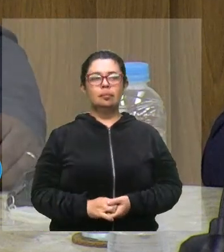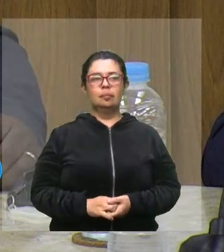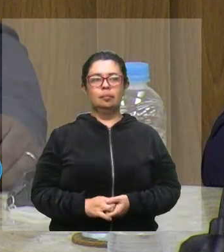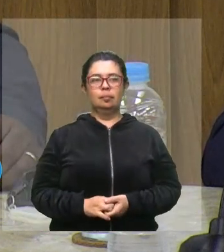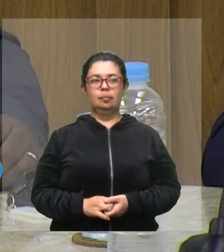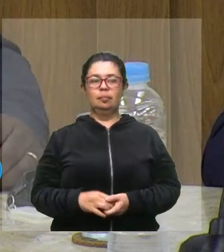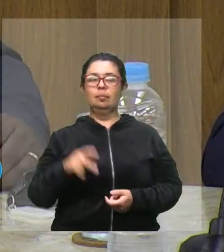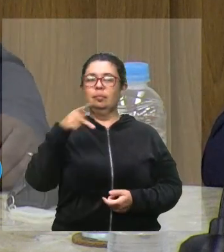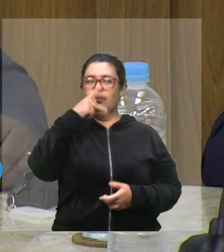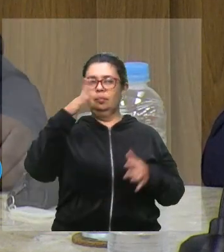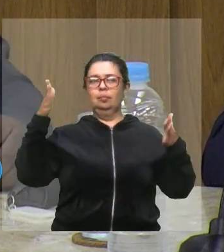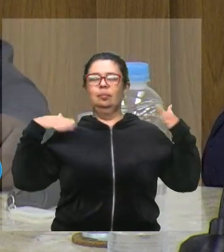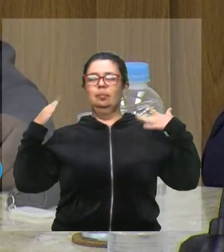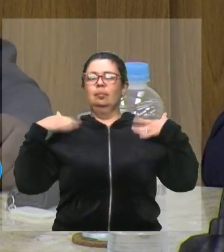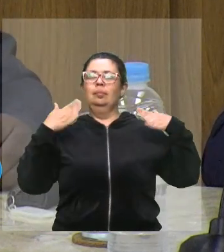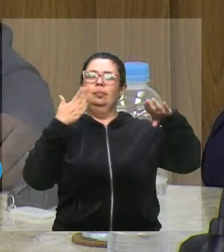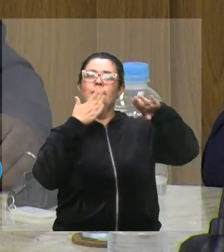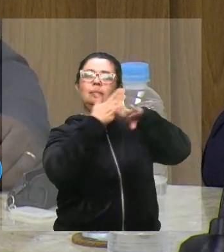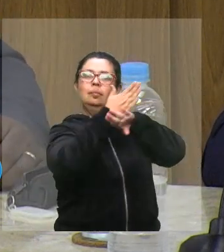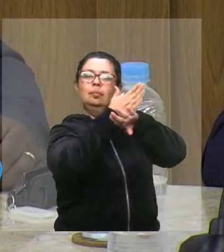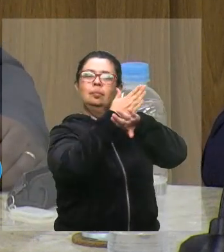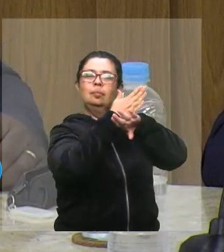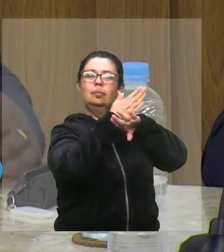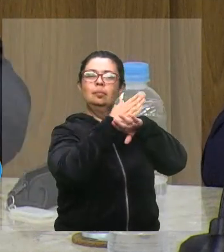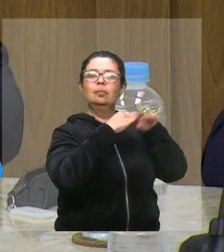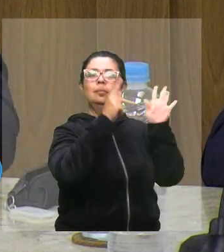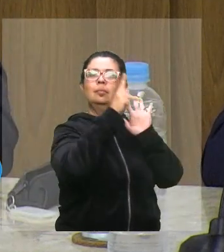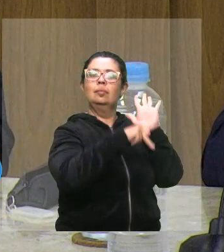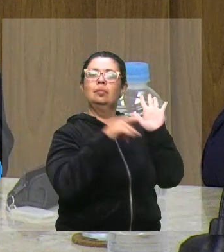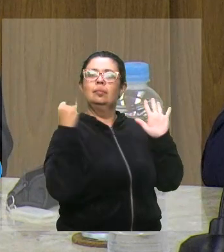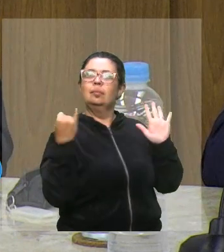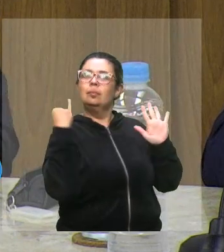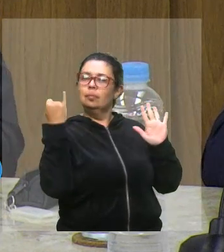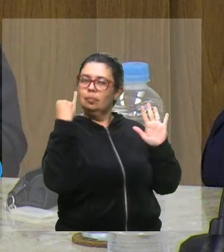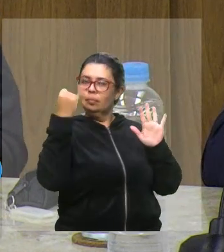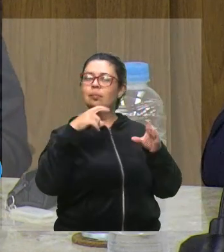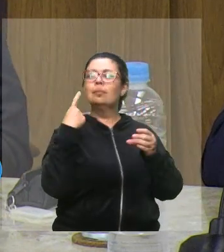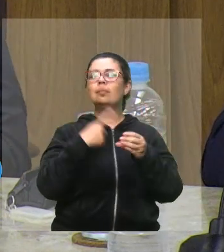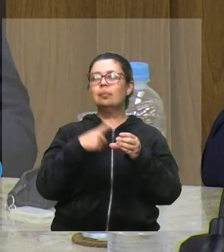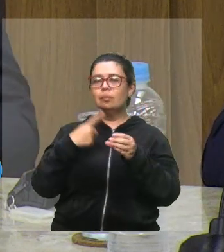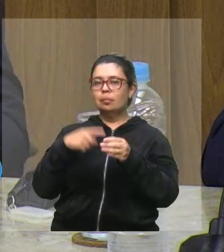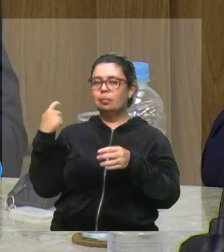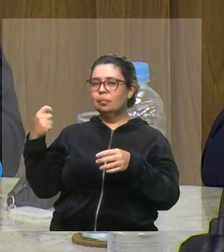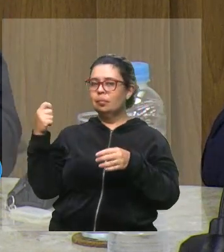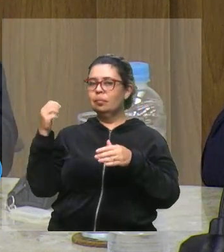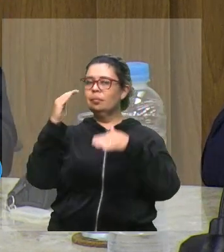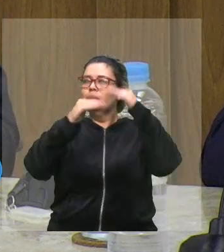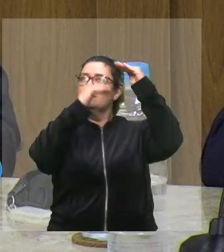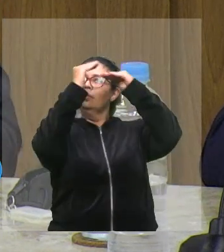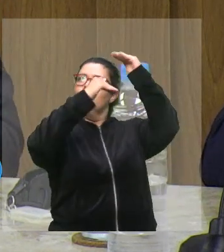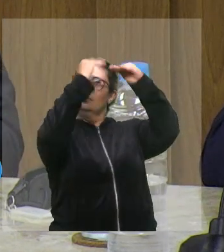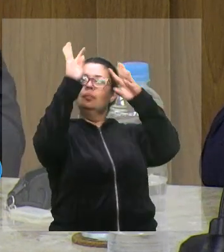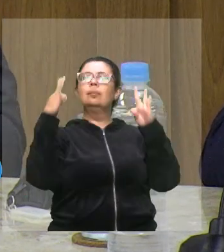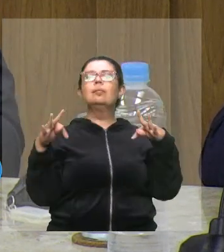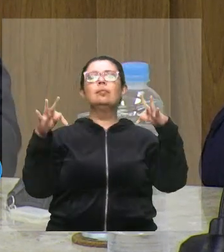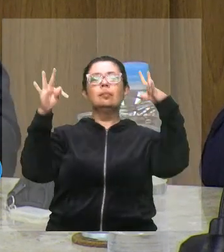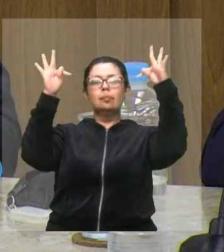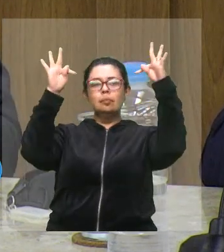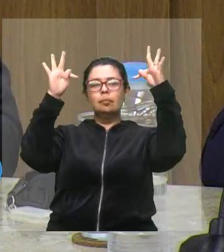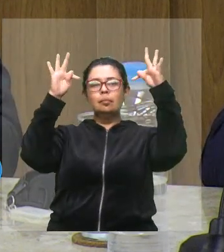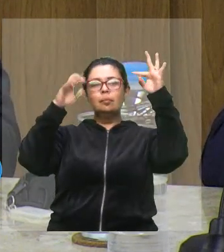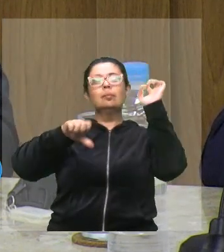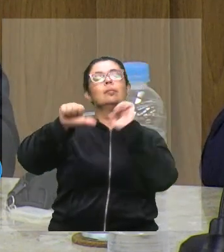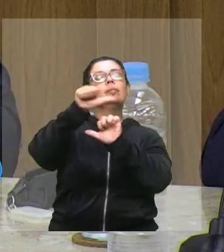nossa alegria de aprovar um projeto tão importante para a nossa cidade, um avanço à tecnologia,